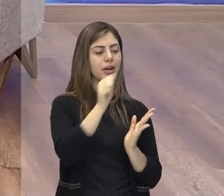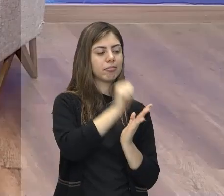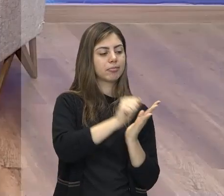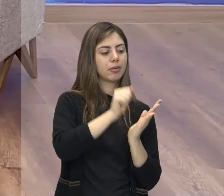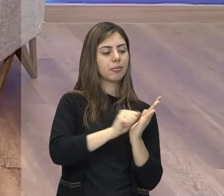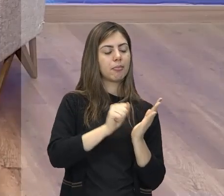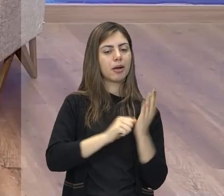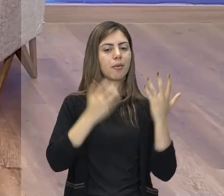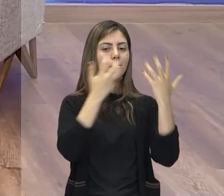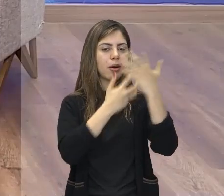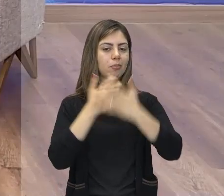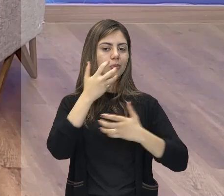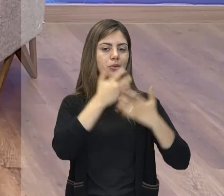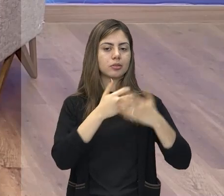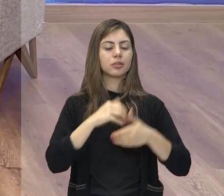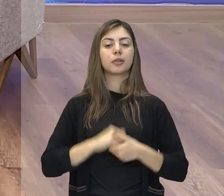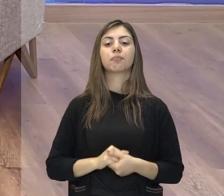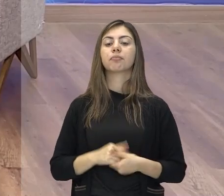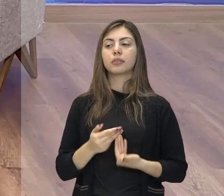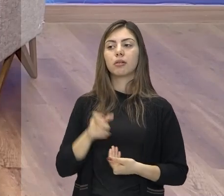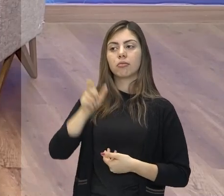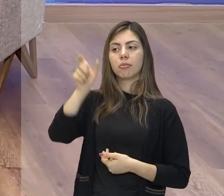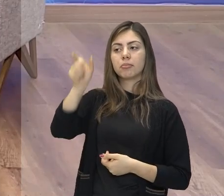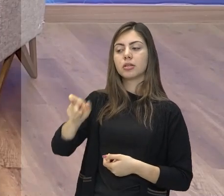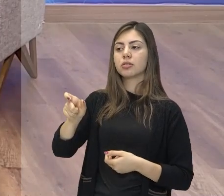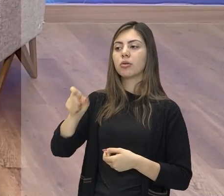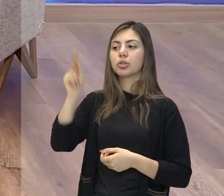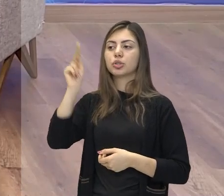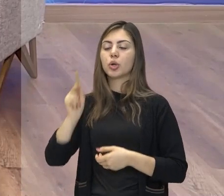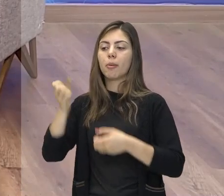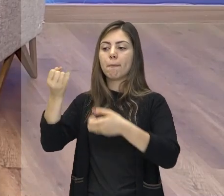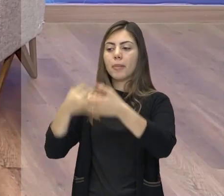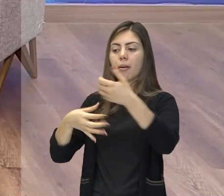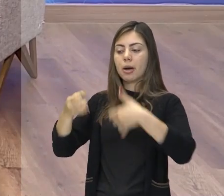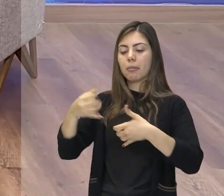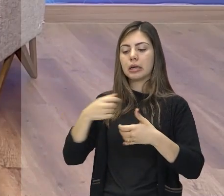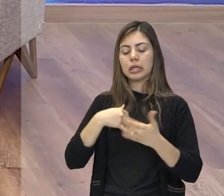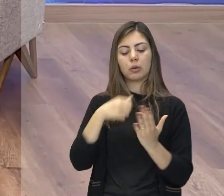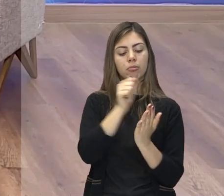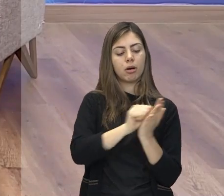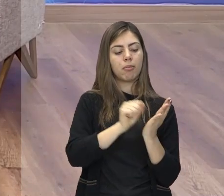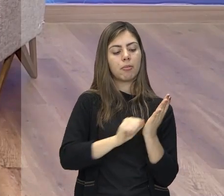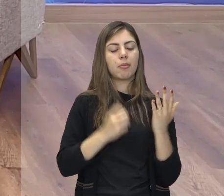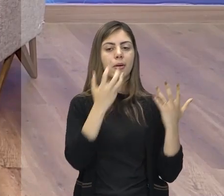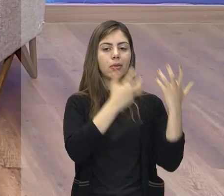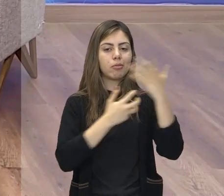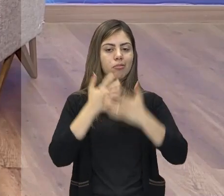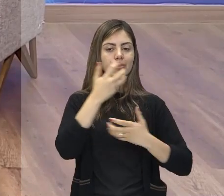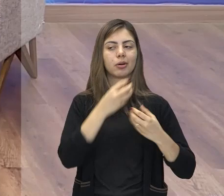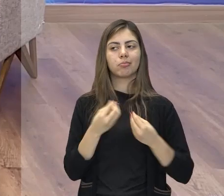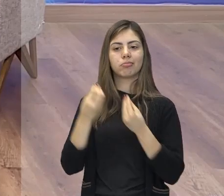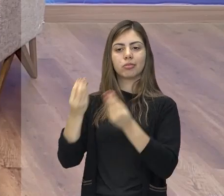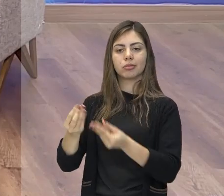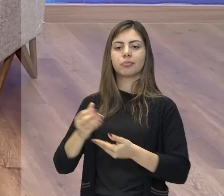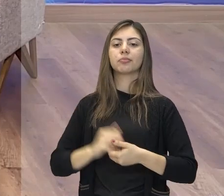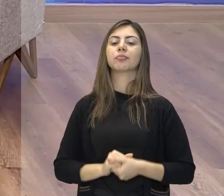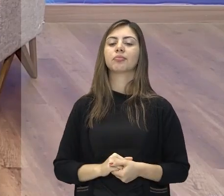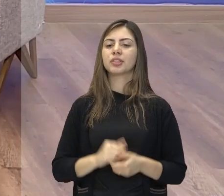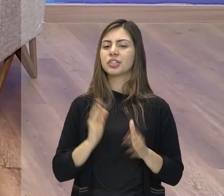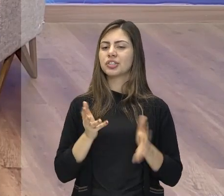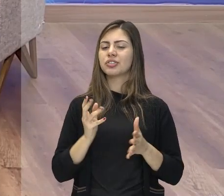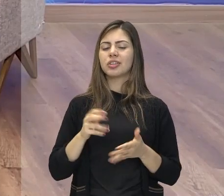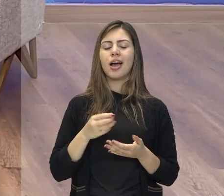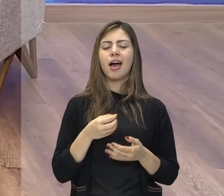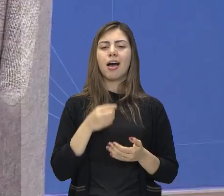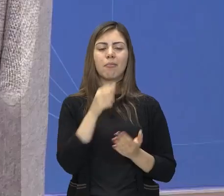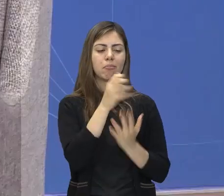por encomenda. O cliente me conta a sua história e eu devolvo em forma de canção. Já fiz música para chá revelação, para entrada